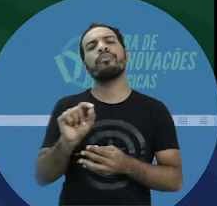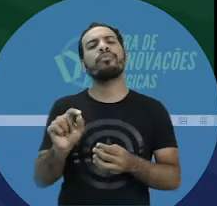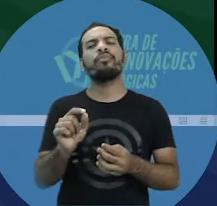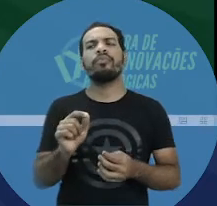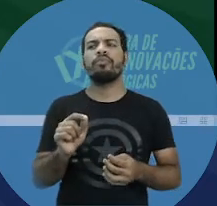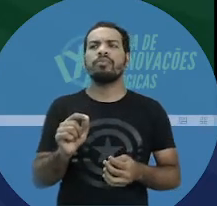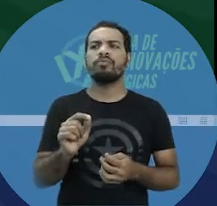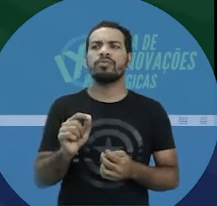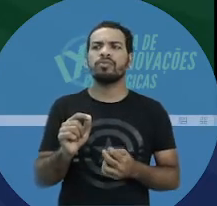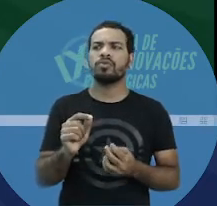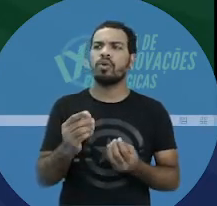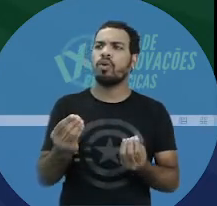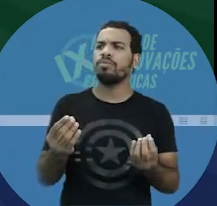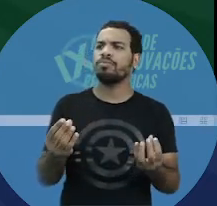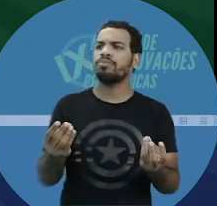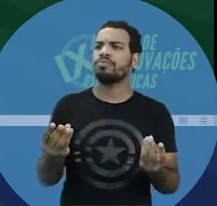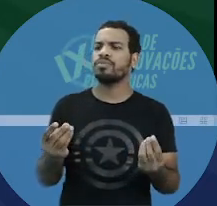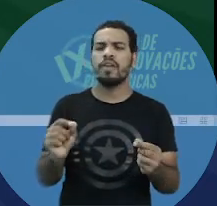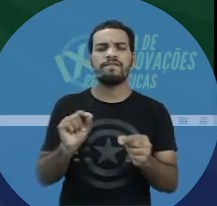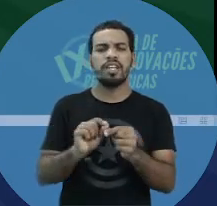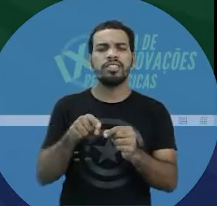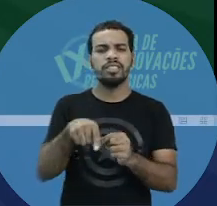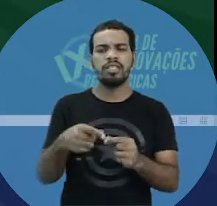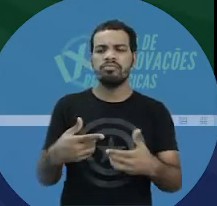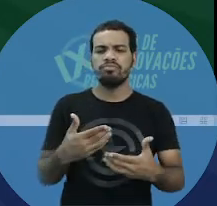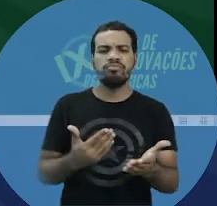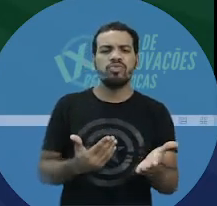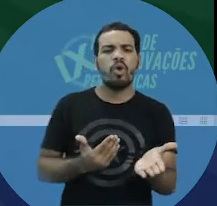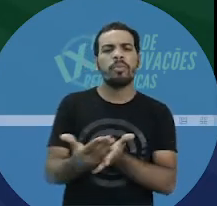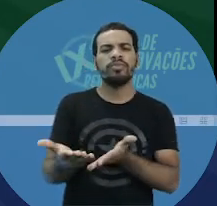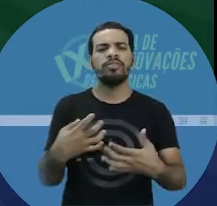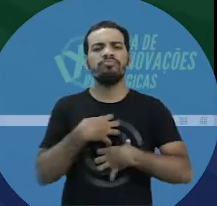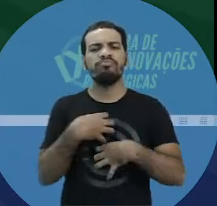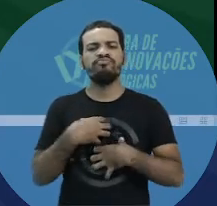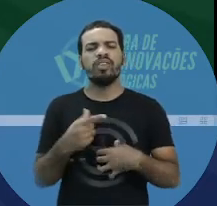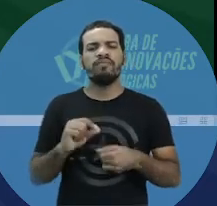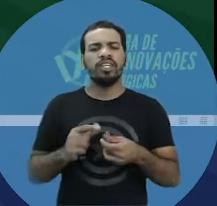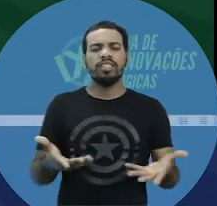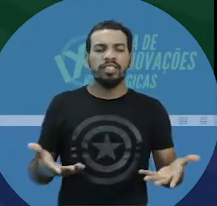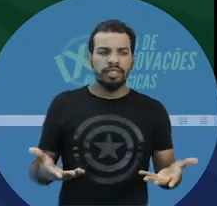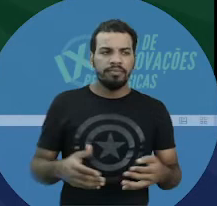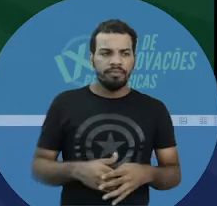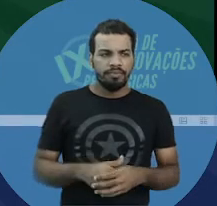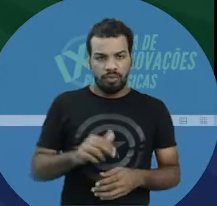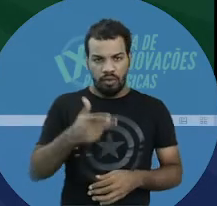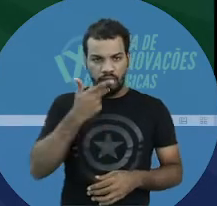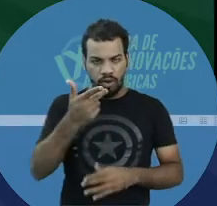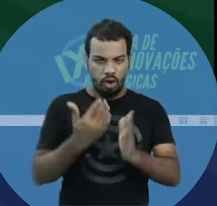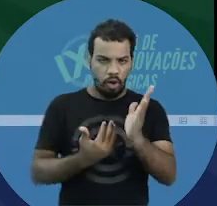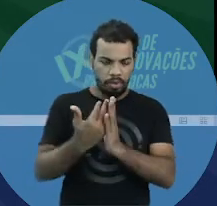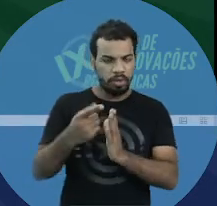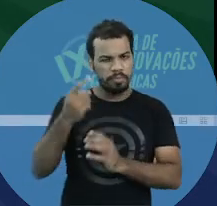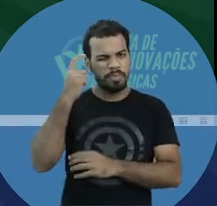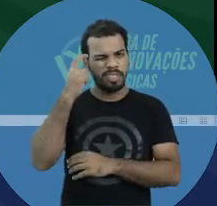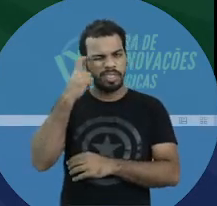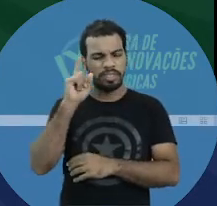como eles iam reagir a isso, né? Como eu disse logo no começo, a gente pensava que ia